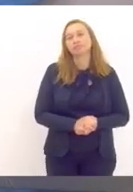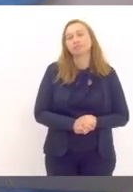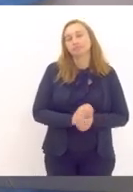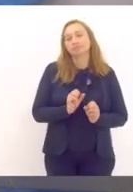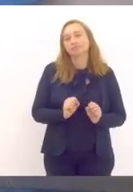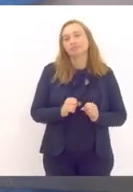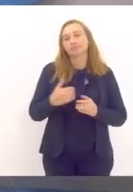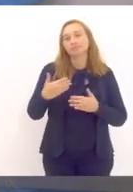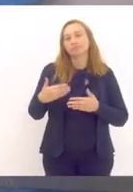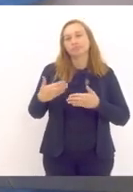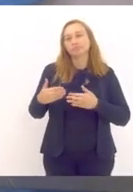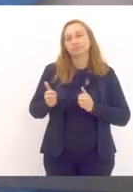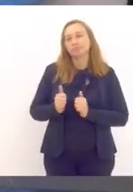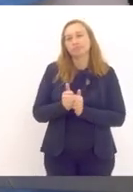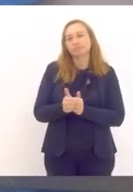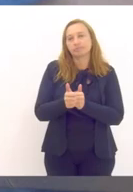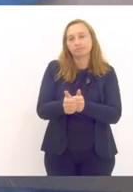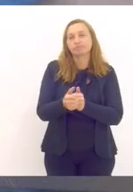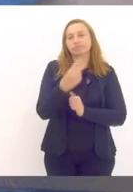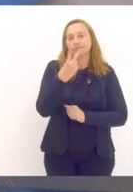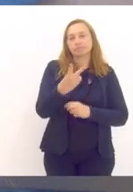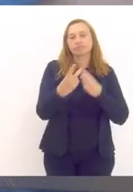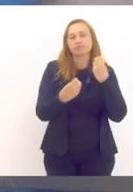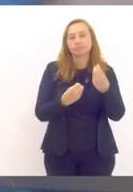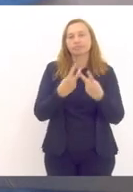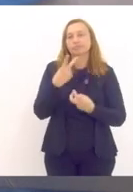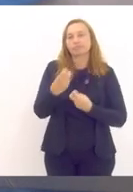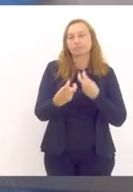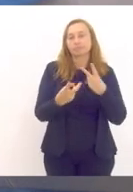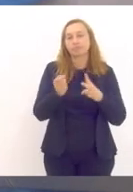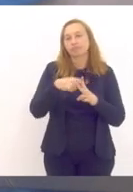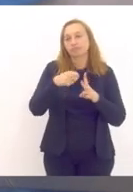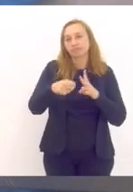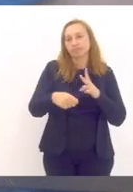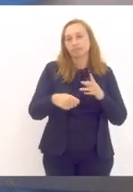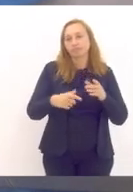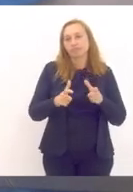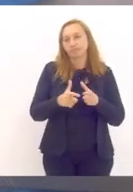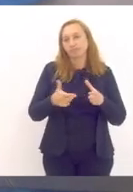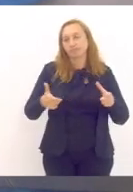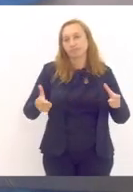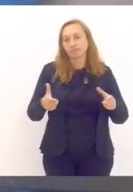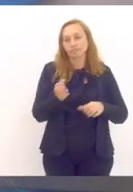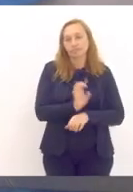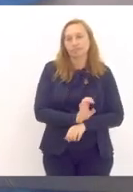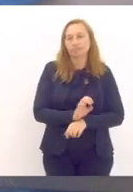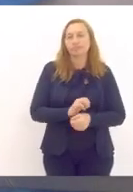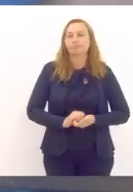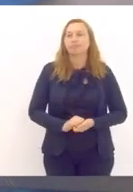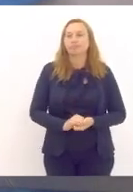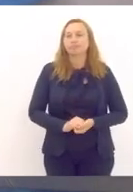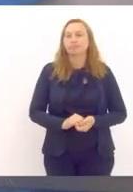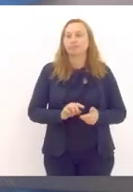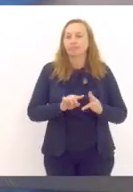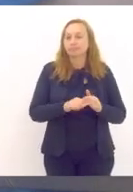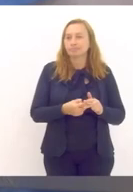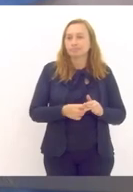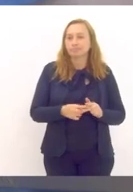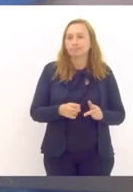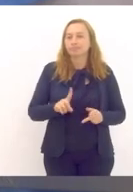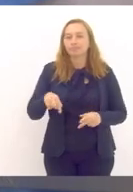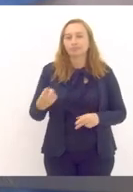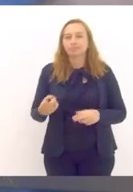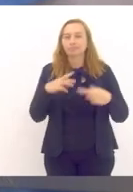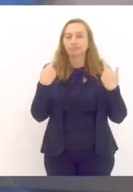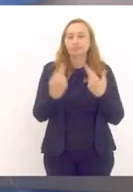possa acompanhando dois meses a evolução do Estado. Né? Então, vamos acertar esse calendário. Na próxima reunião de